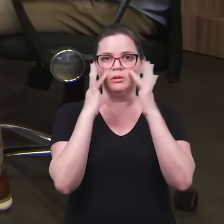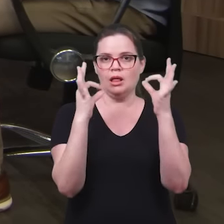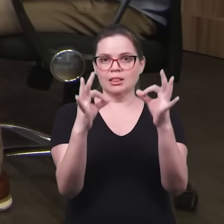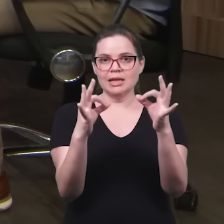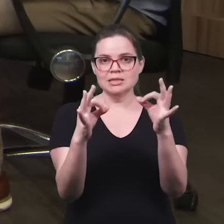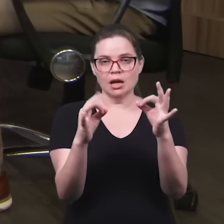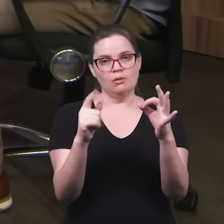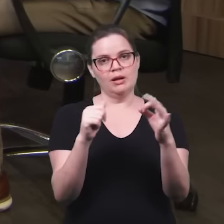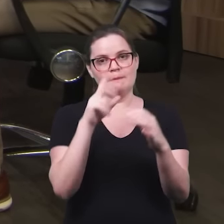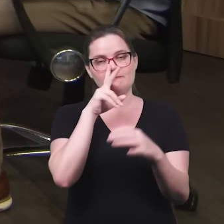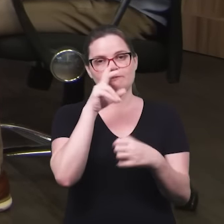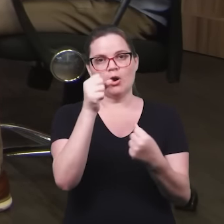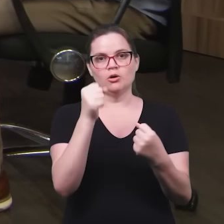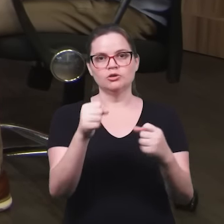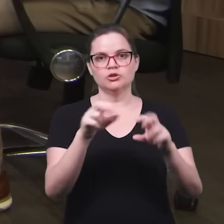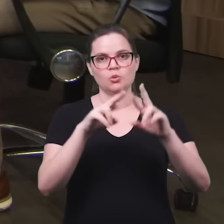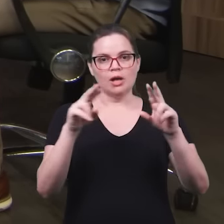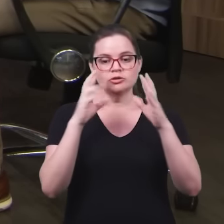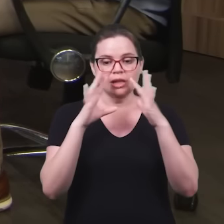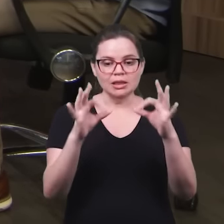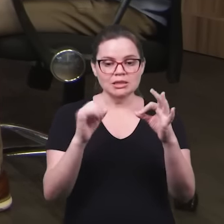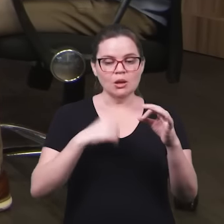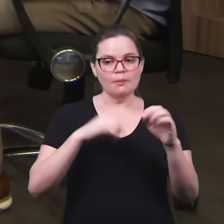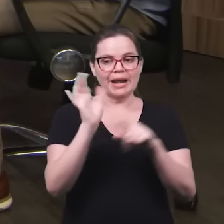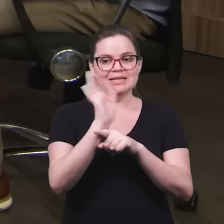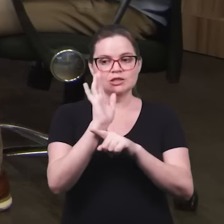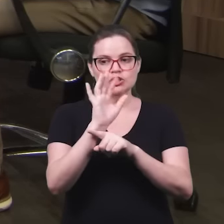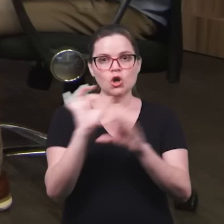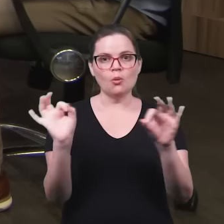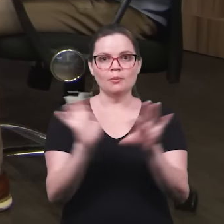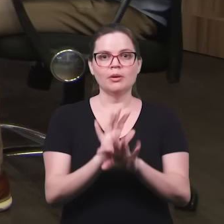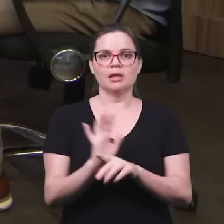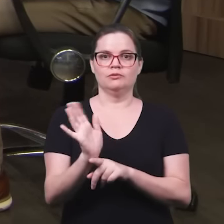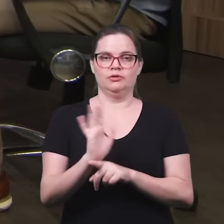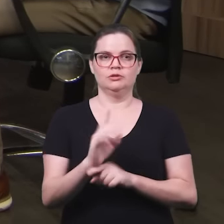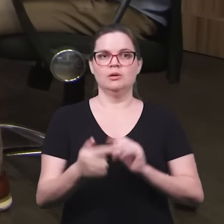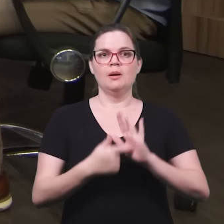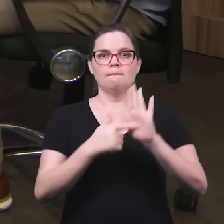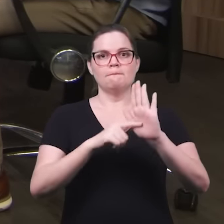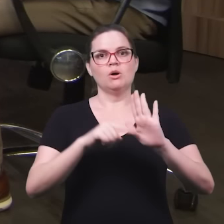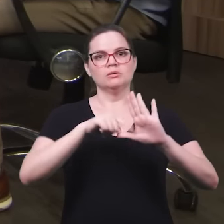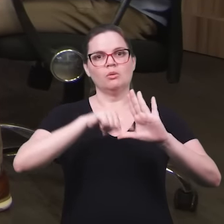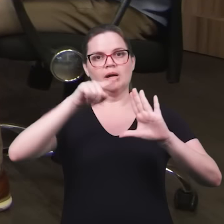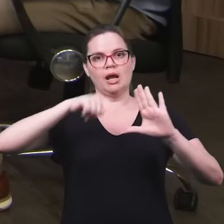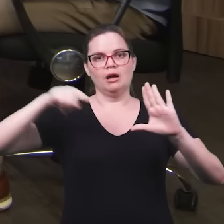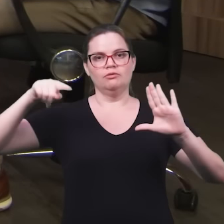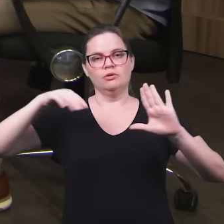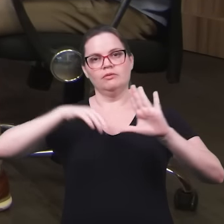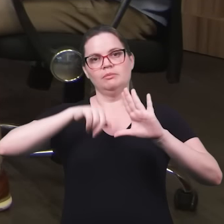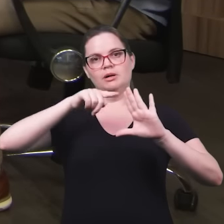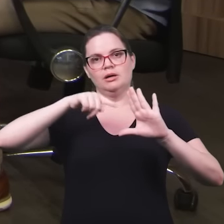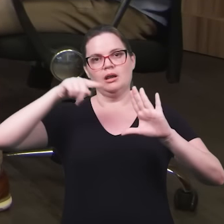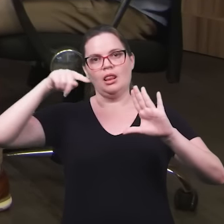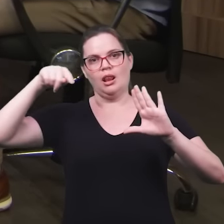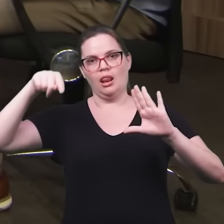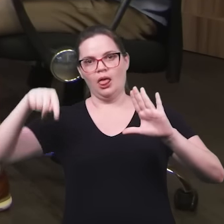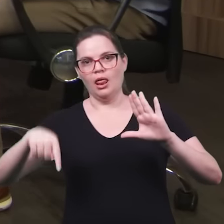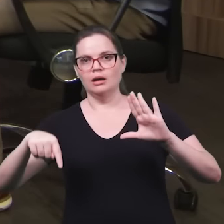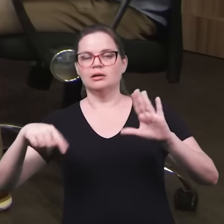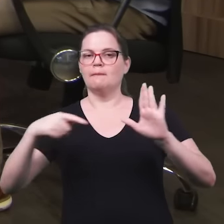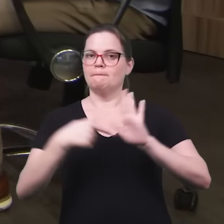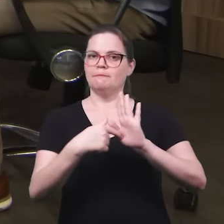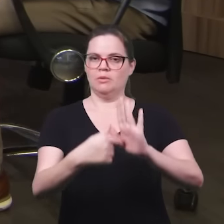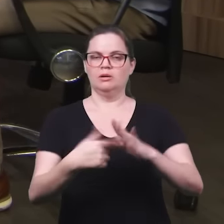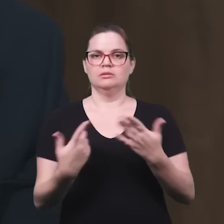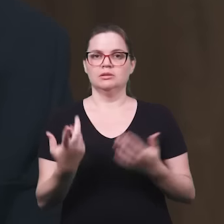retenção ela é muito forte. Inclusive tem um gráfico lá que mostra o tempo de retenção que vai caindo à medida que o seu vídeo vai passando. Então quanto